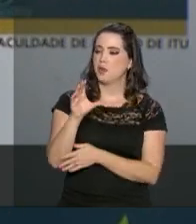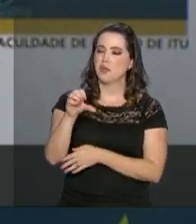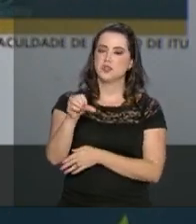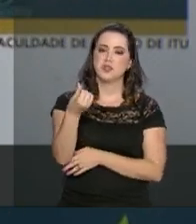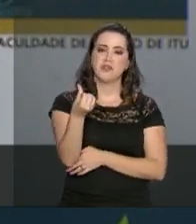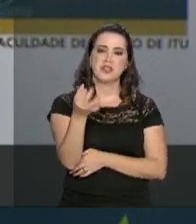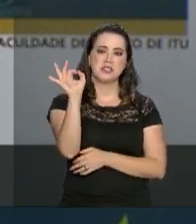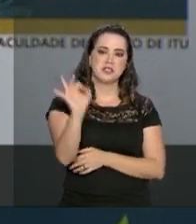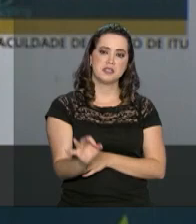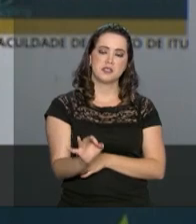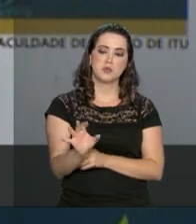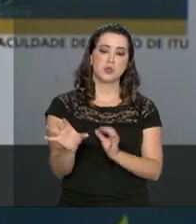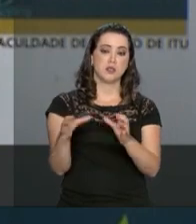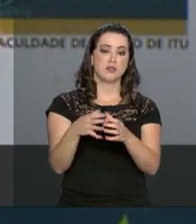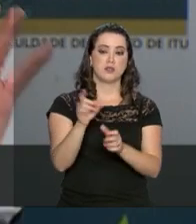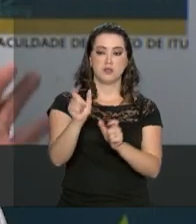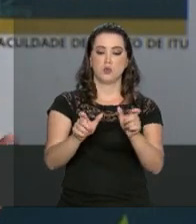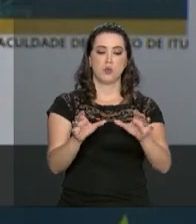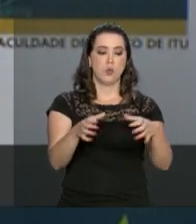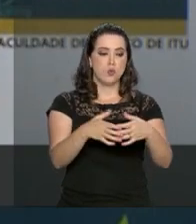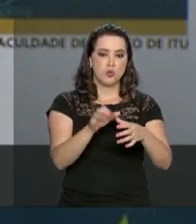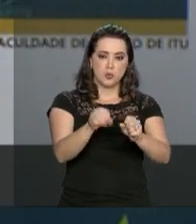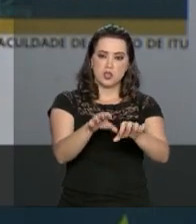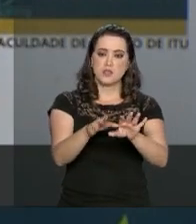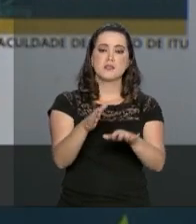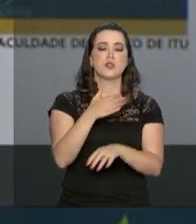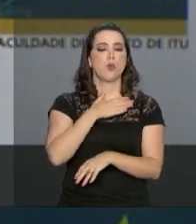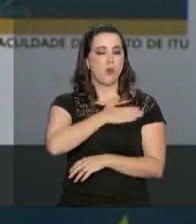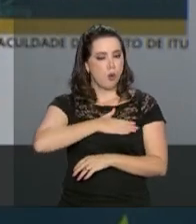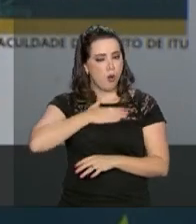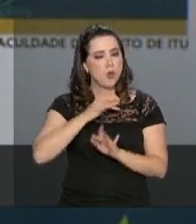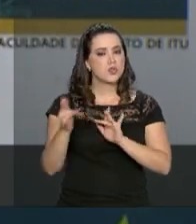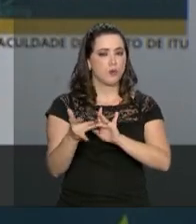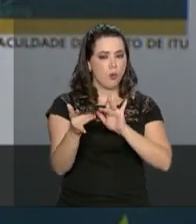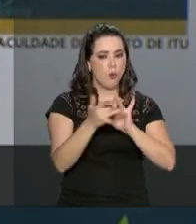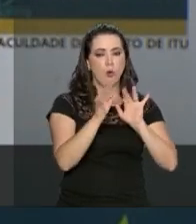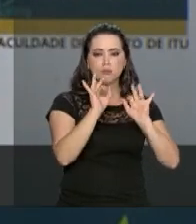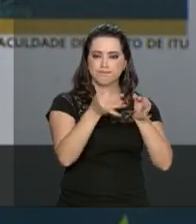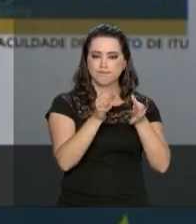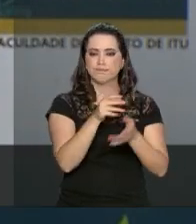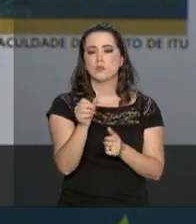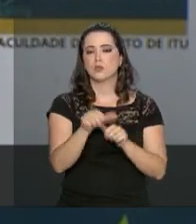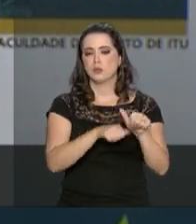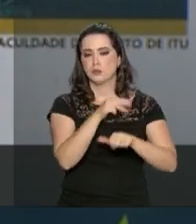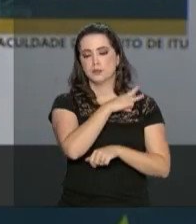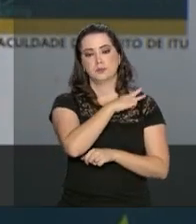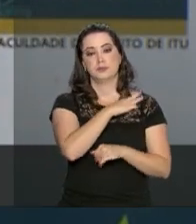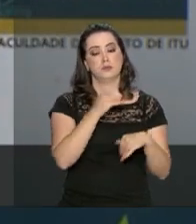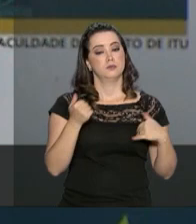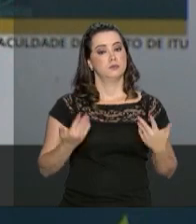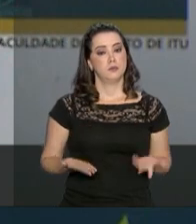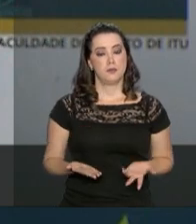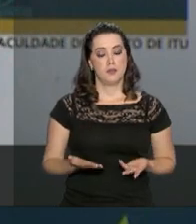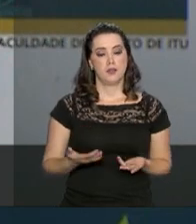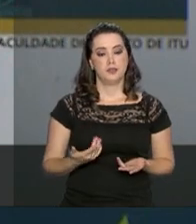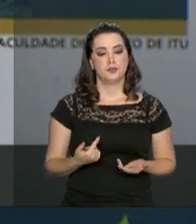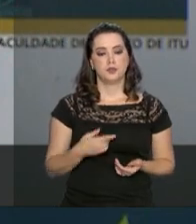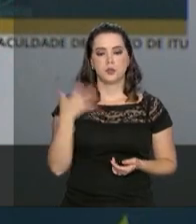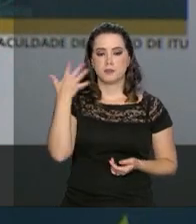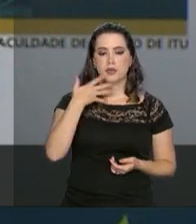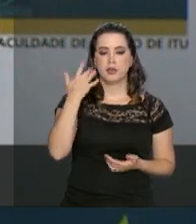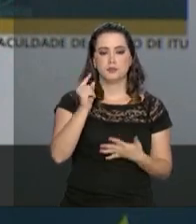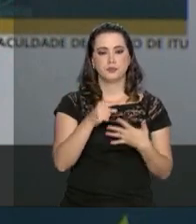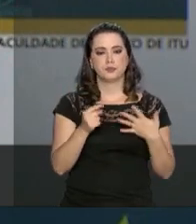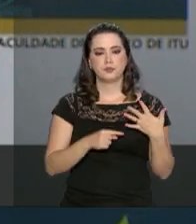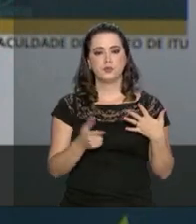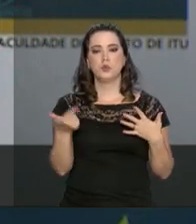96% do plano de toda a área educacional do nosso país. Então, eu estou contando esses fatos.